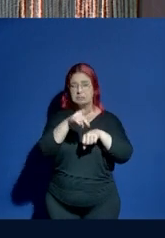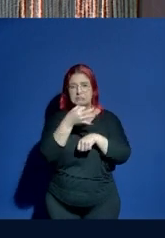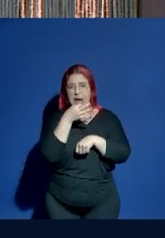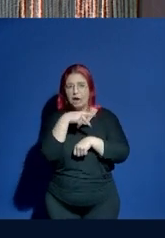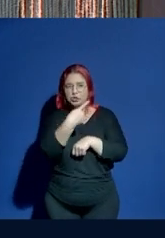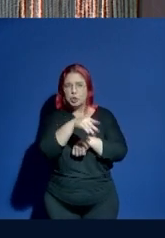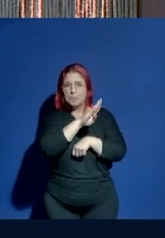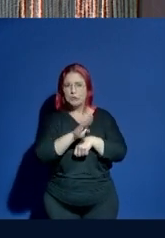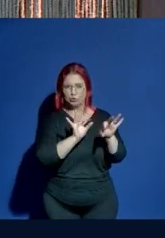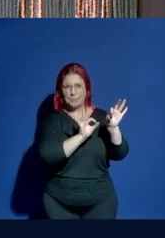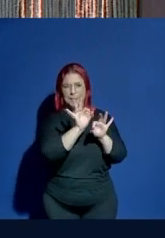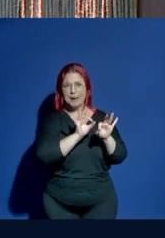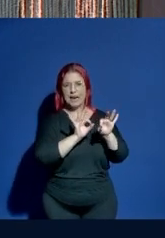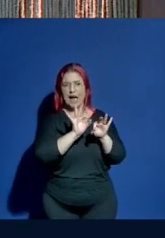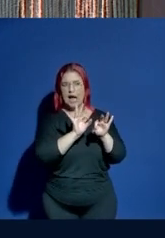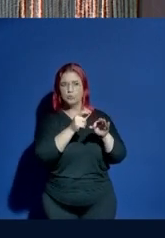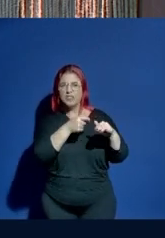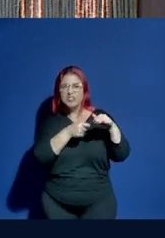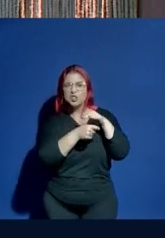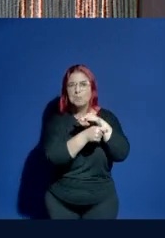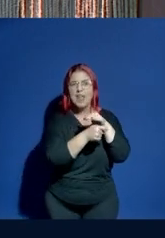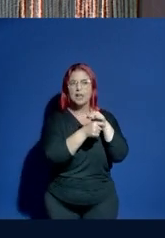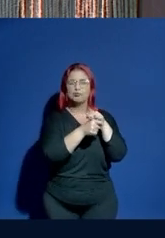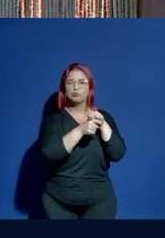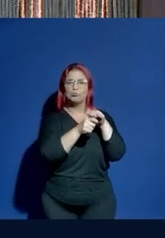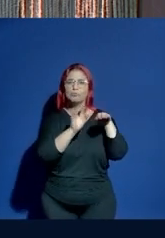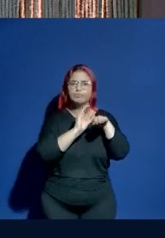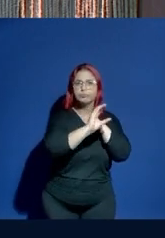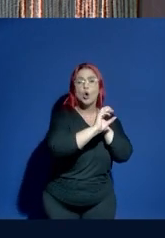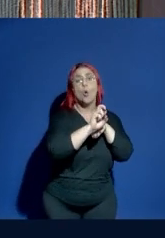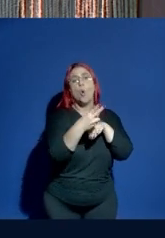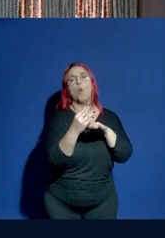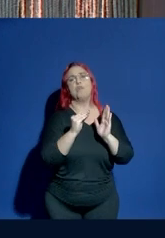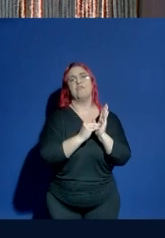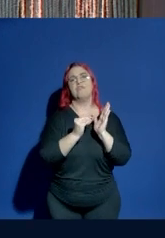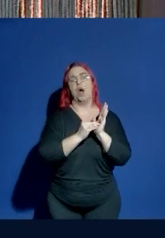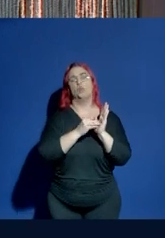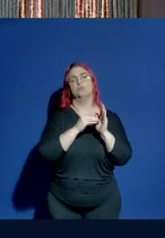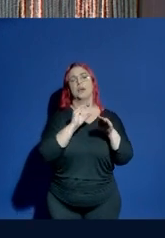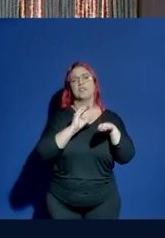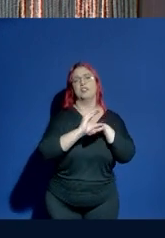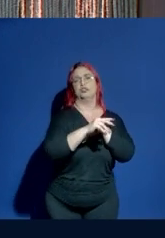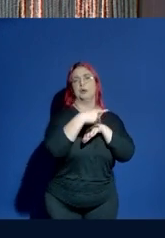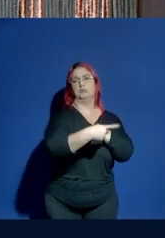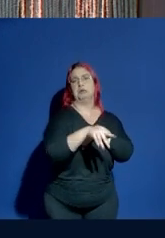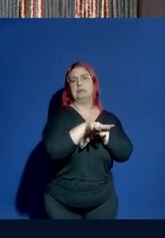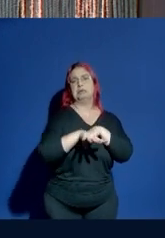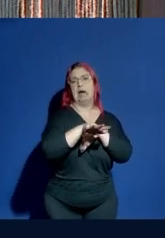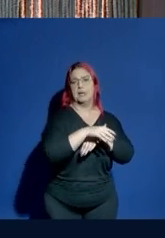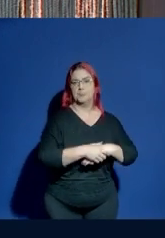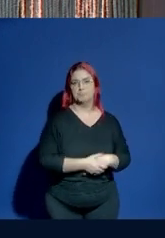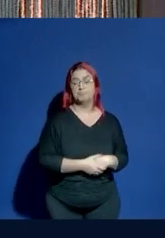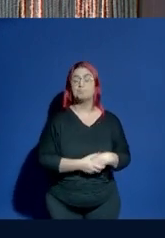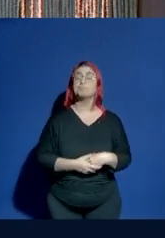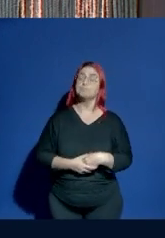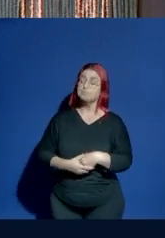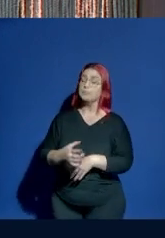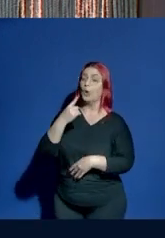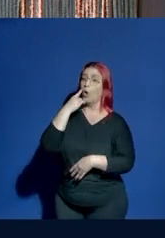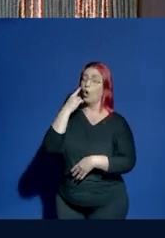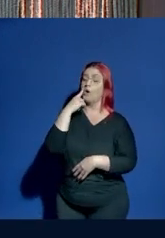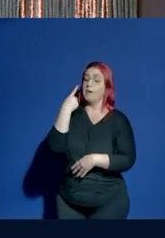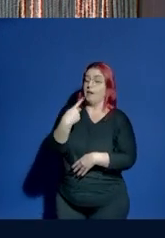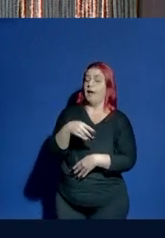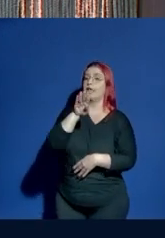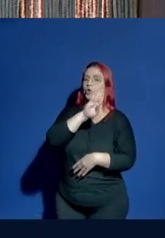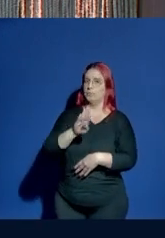investimento ou você acha que ainda faltam novos investimentos na indústria? Olha, nós temos hoje no